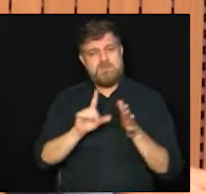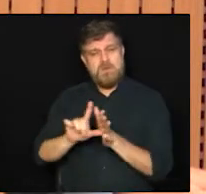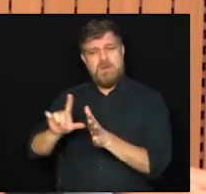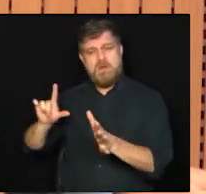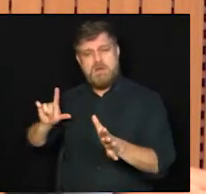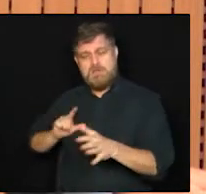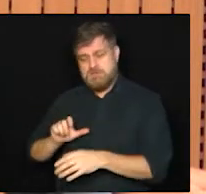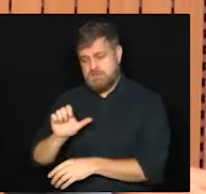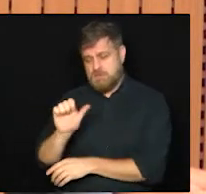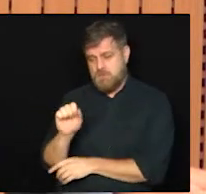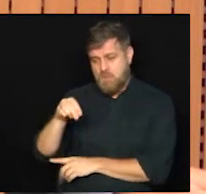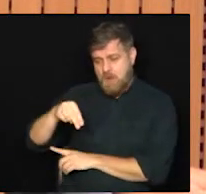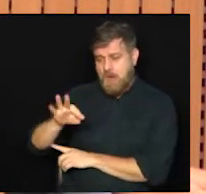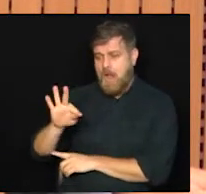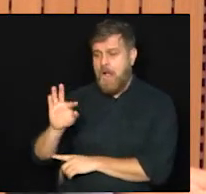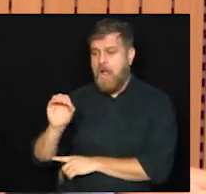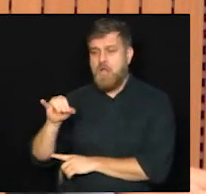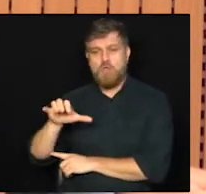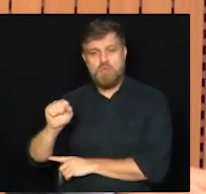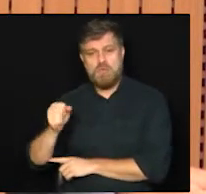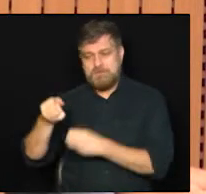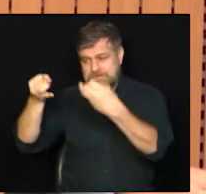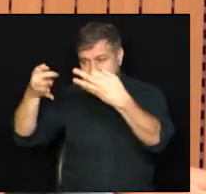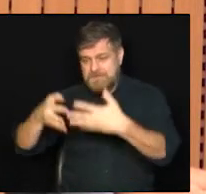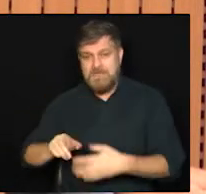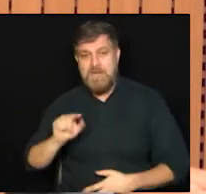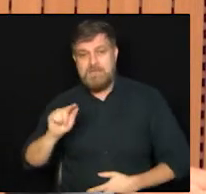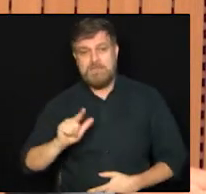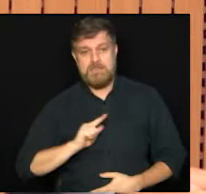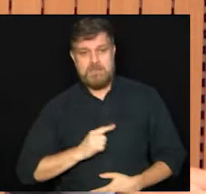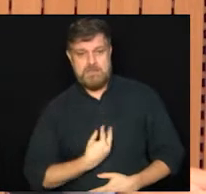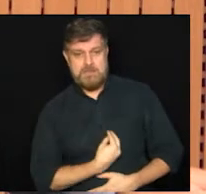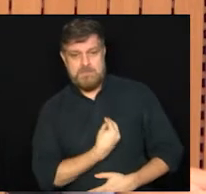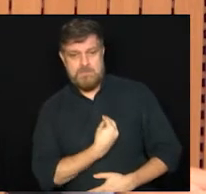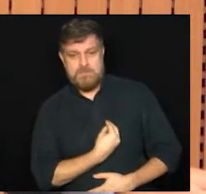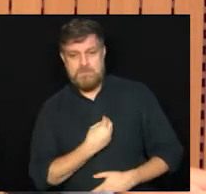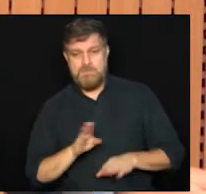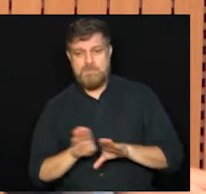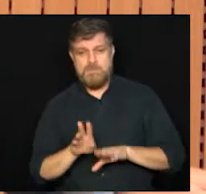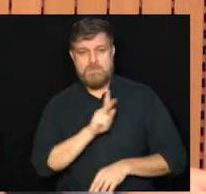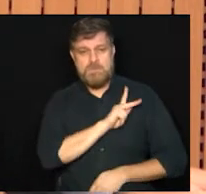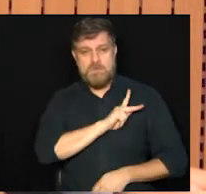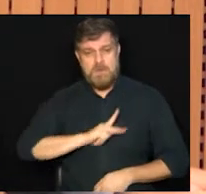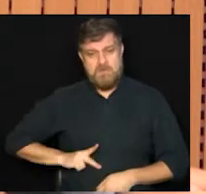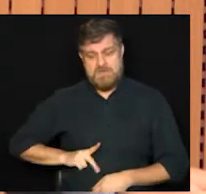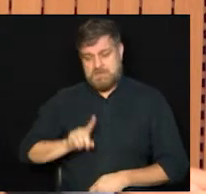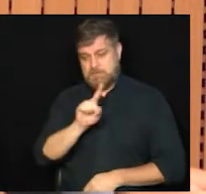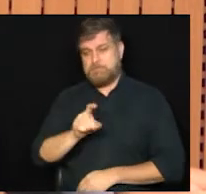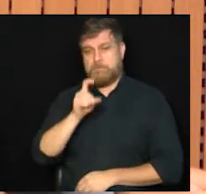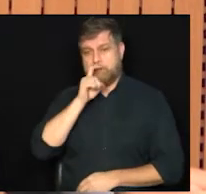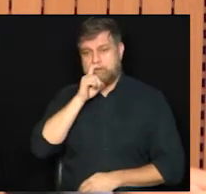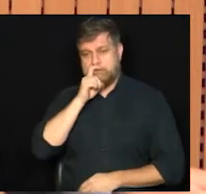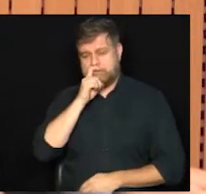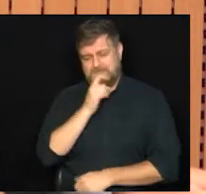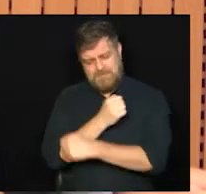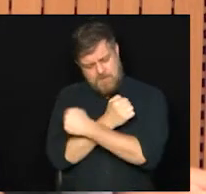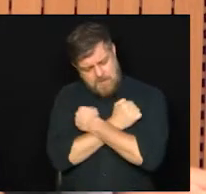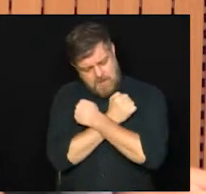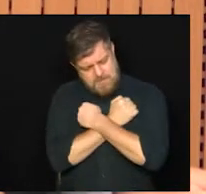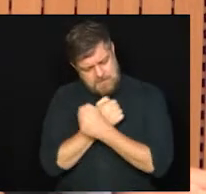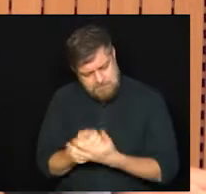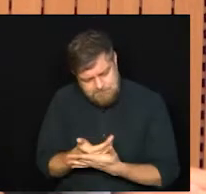Antônio Dias assumir a palavra, eu quero anunciar que está acompanhando conosco aqui presencialmente o presidente da Câmara, vereador Zé Carlos, manda um abraço a todos